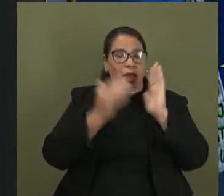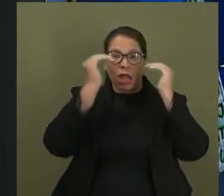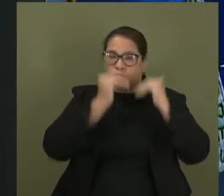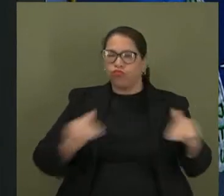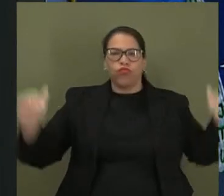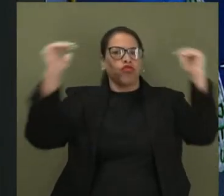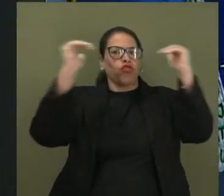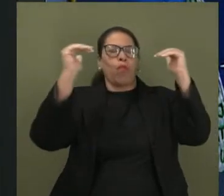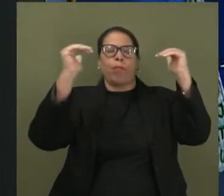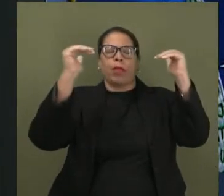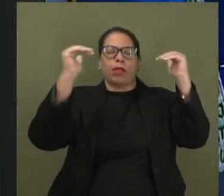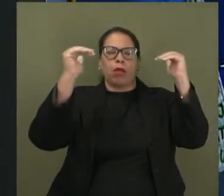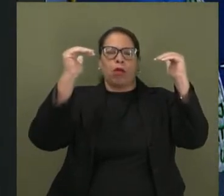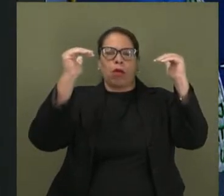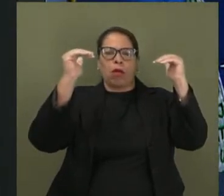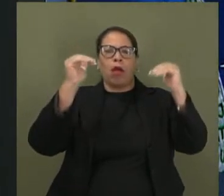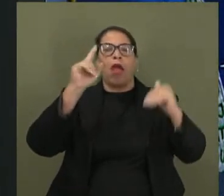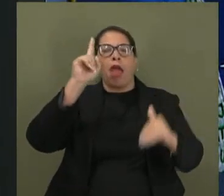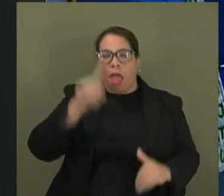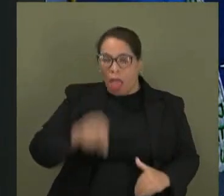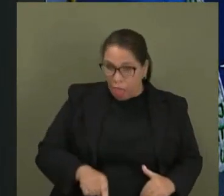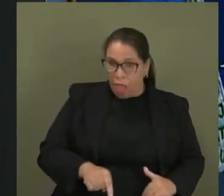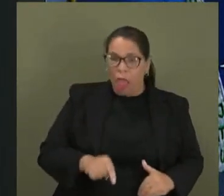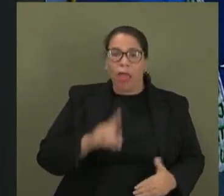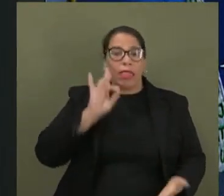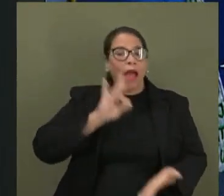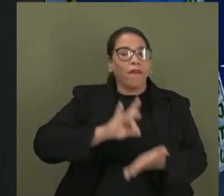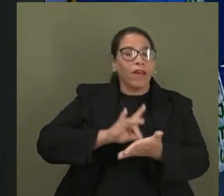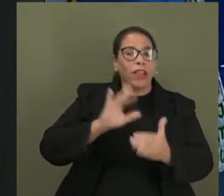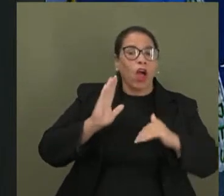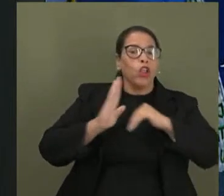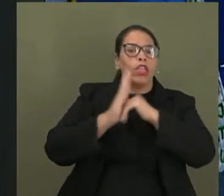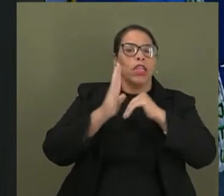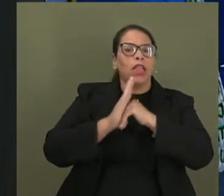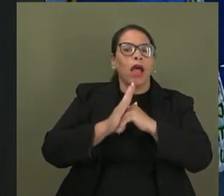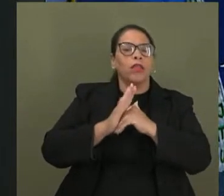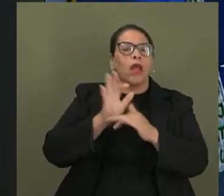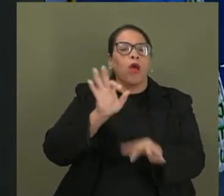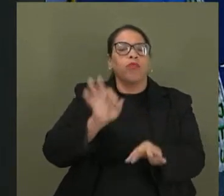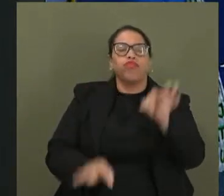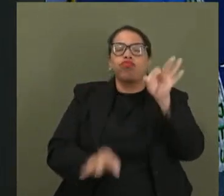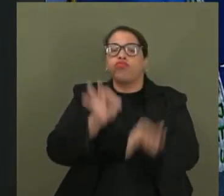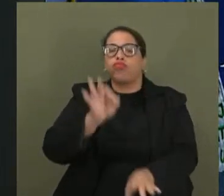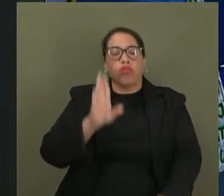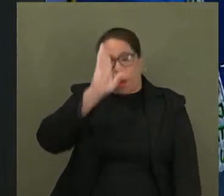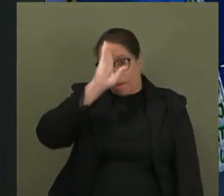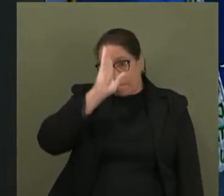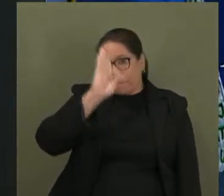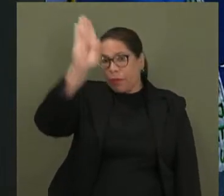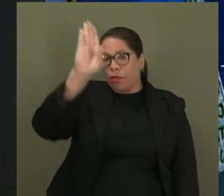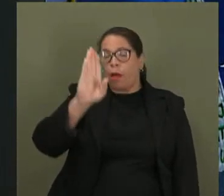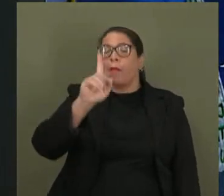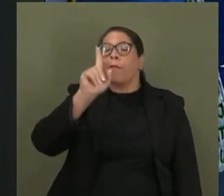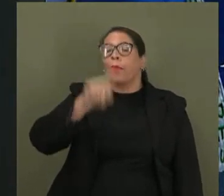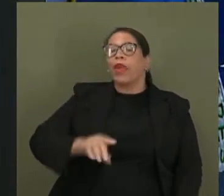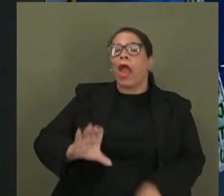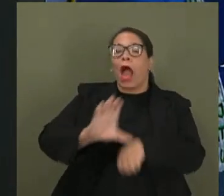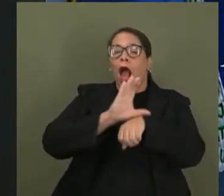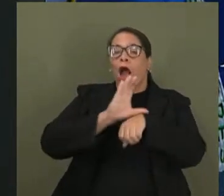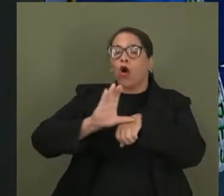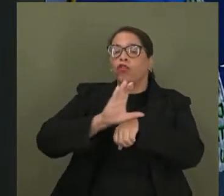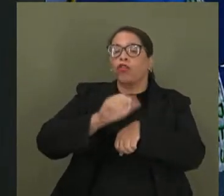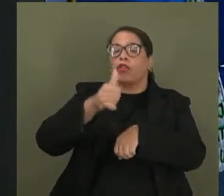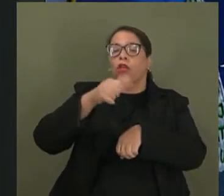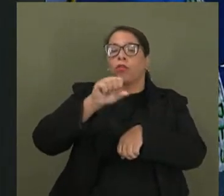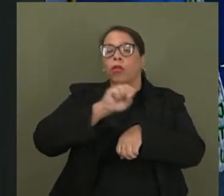poder legislativo. É, na realidade, o maior tribunal do país, porque a Carta Magna lhe